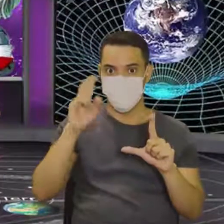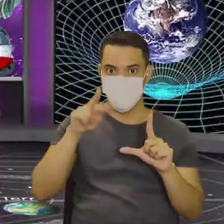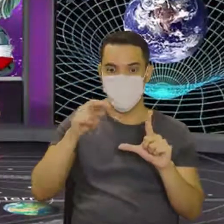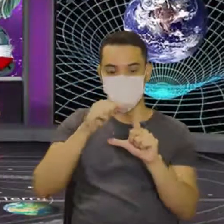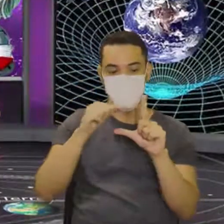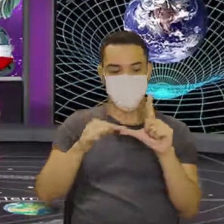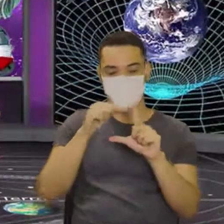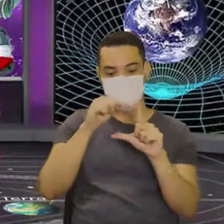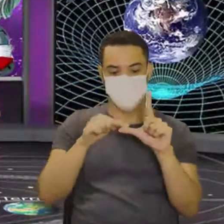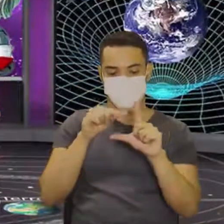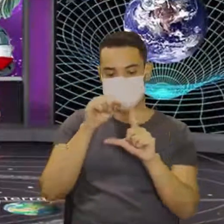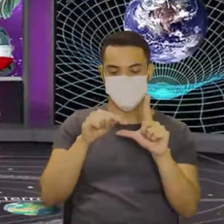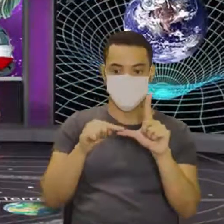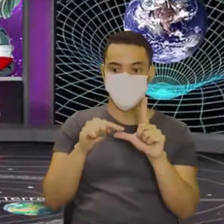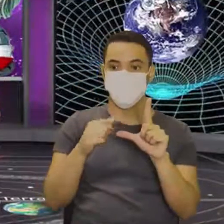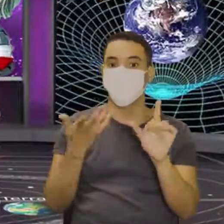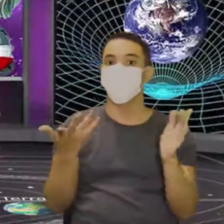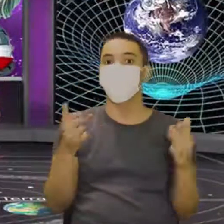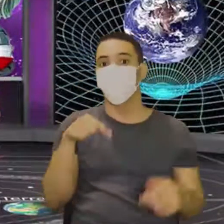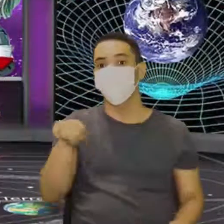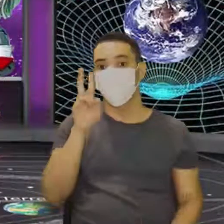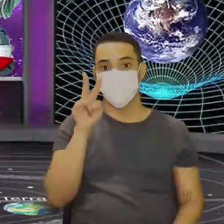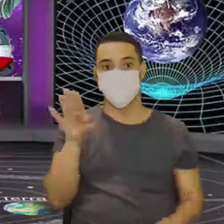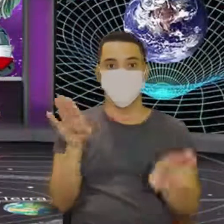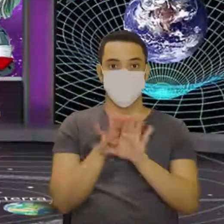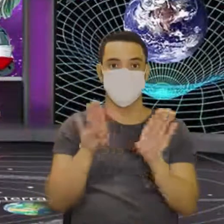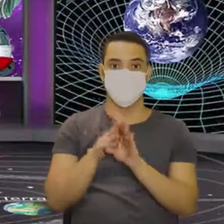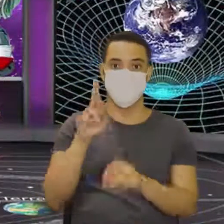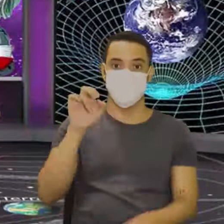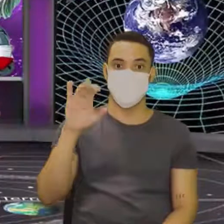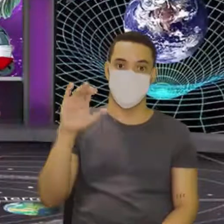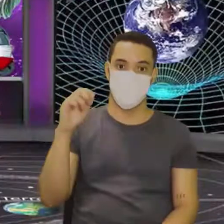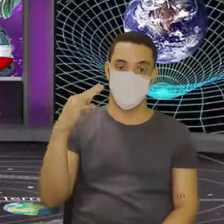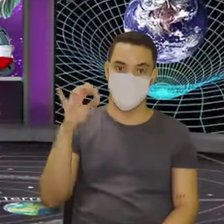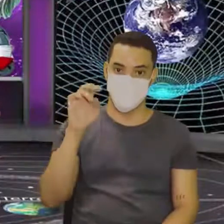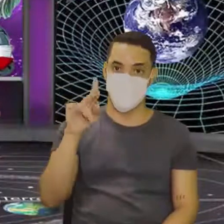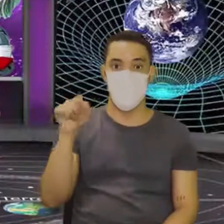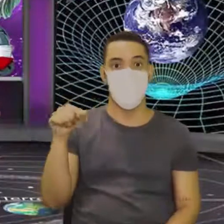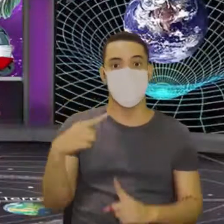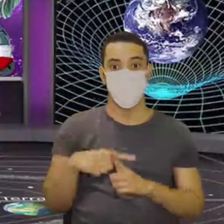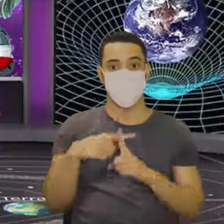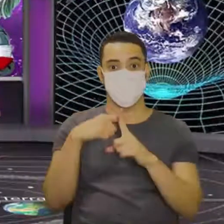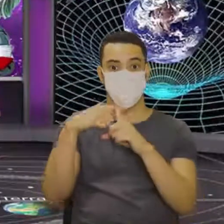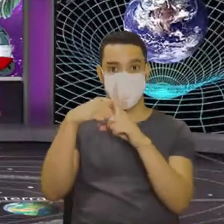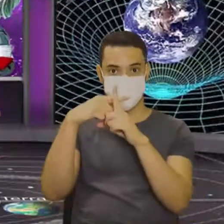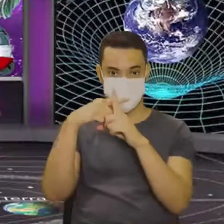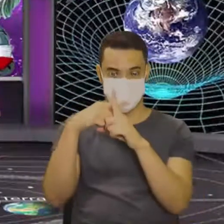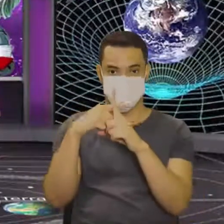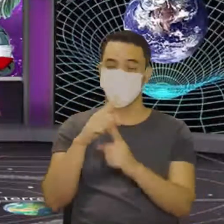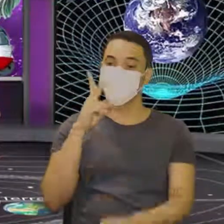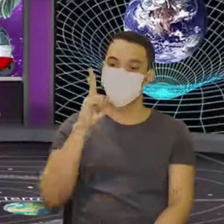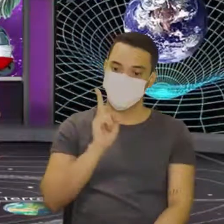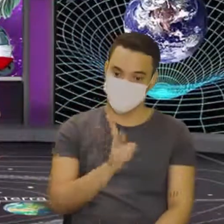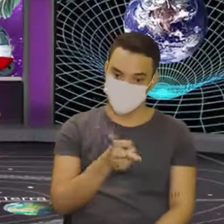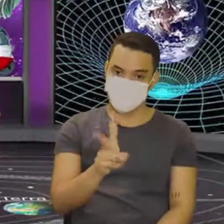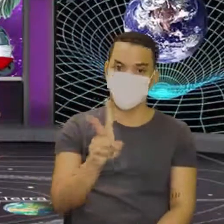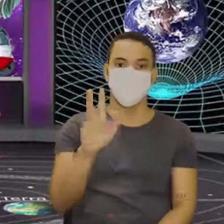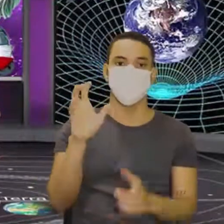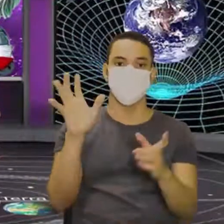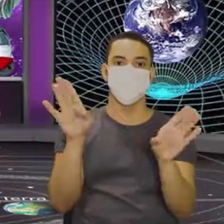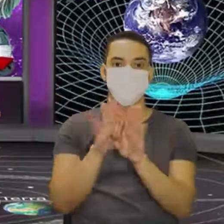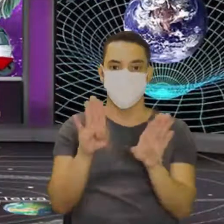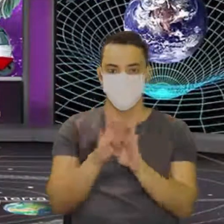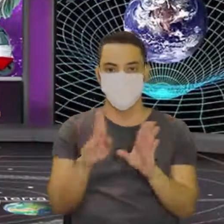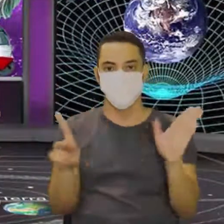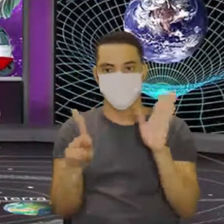certo? Então, pessoal, vocês viram ali que do receptor é o que? Positivo. Continua sendo uma função de primeiro